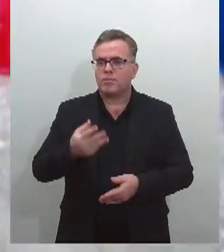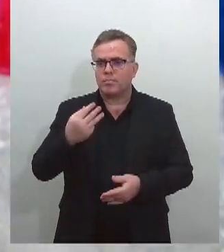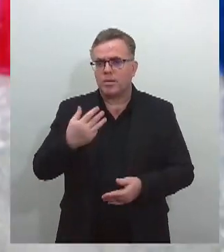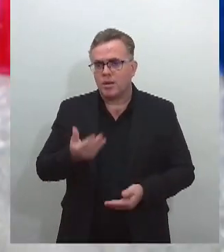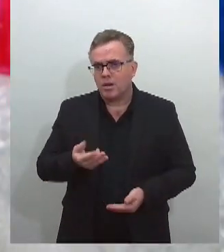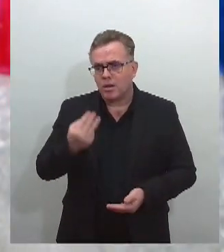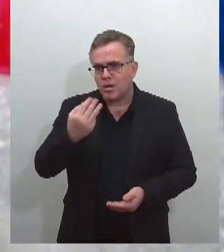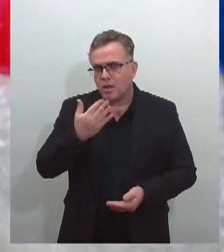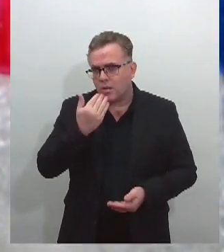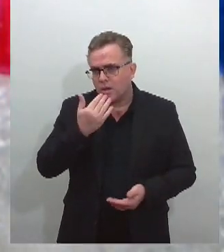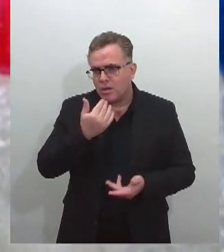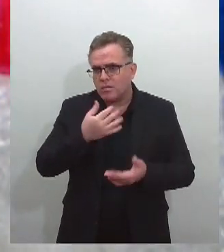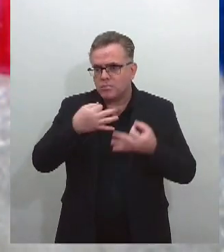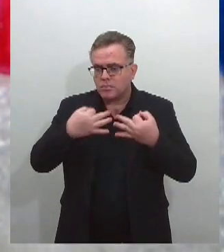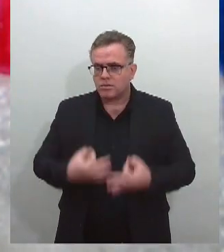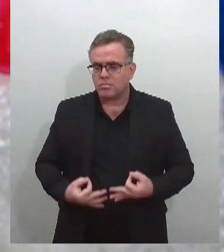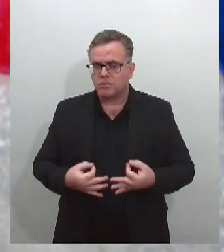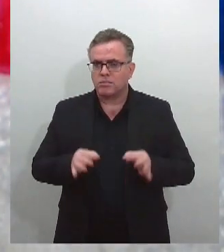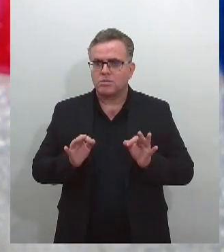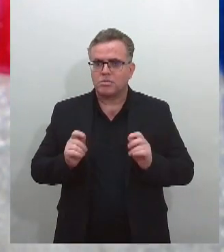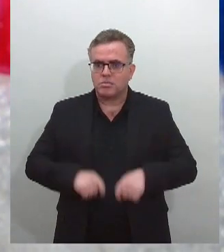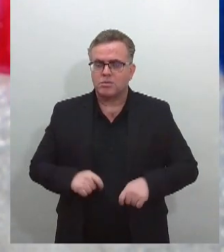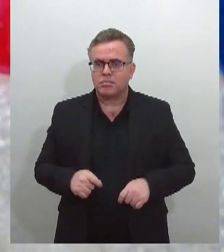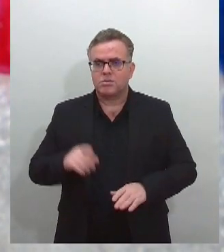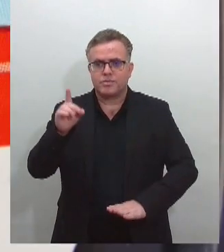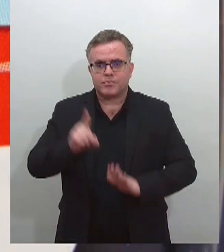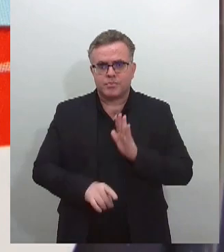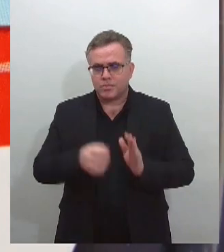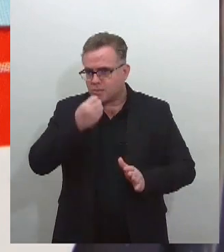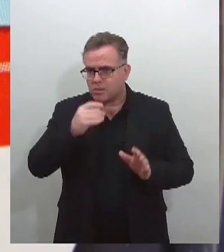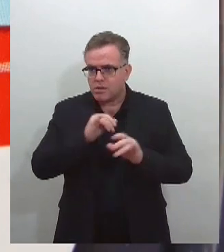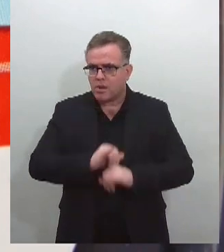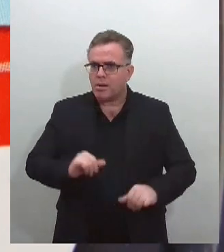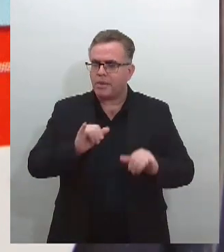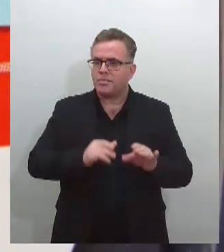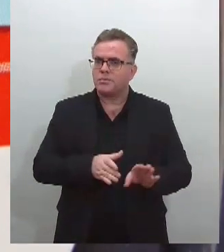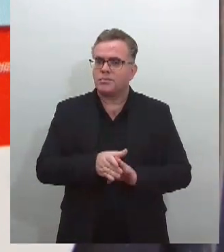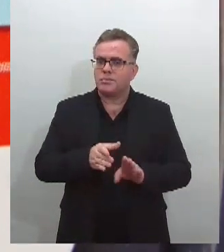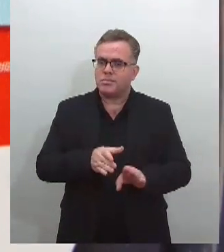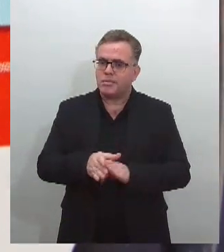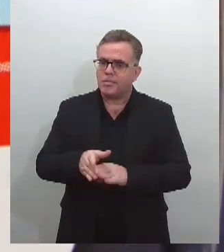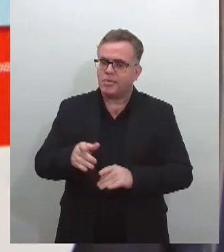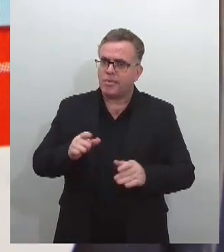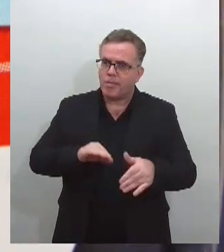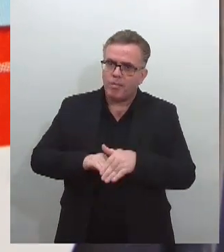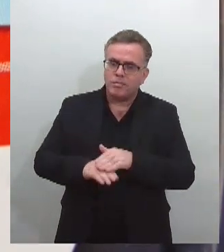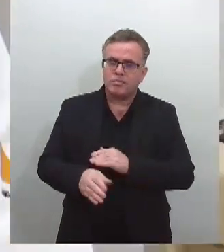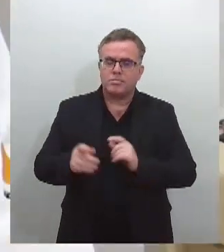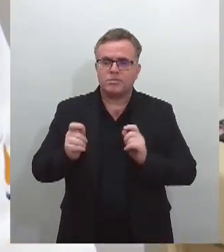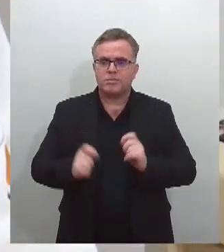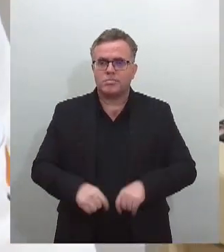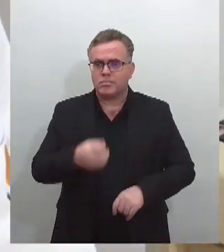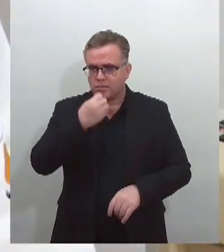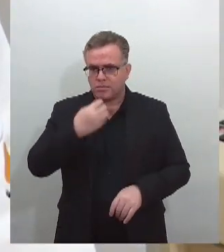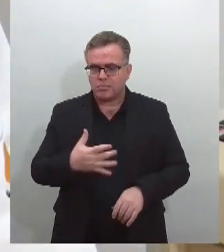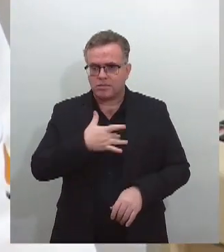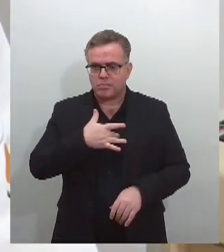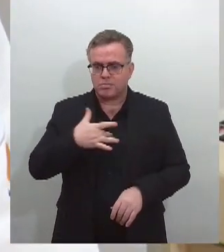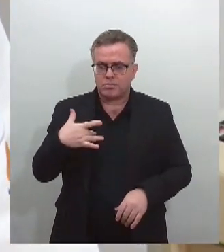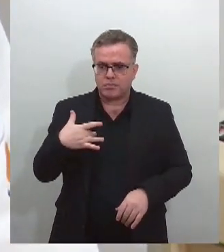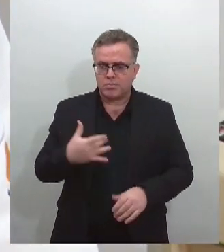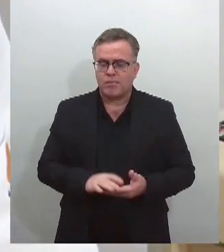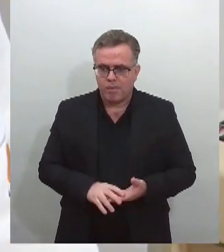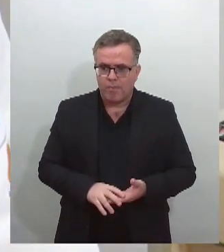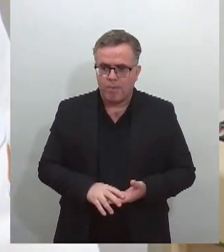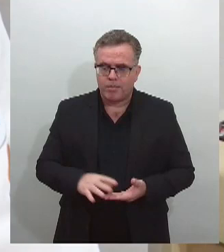população, garantindo o direito à informação e à promoção de hábitos alimentares benéficos à saúde. A nova diretriz